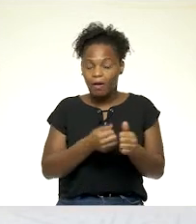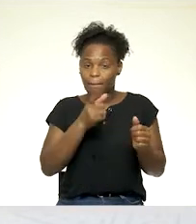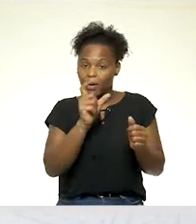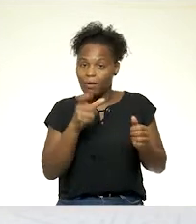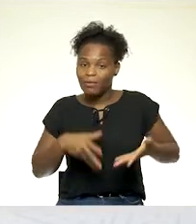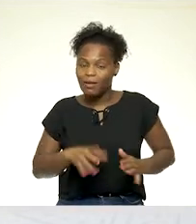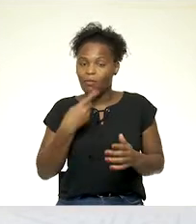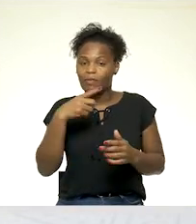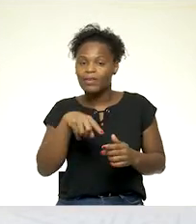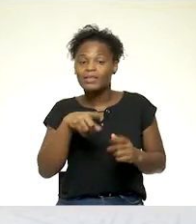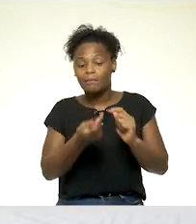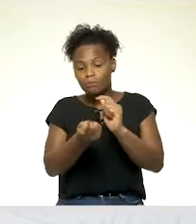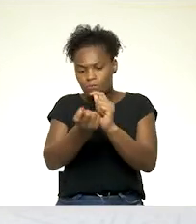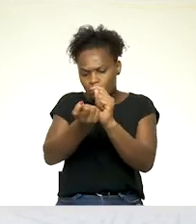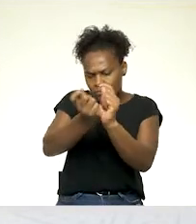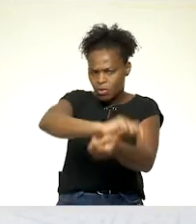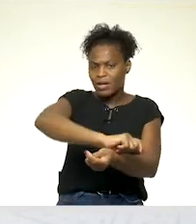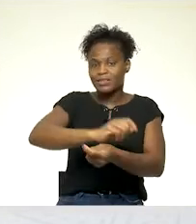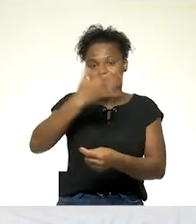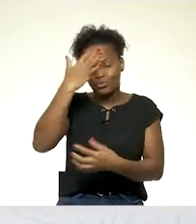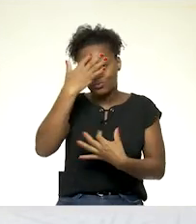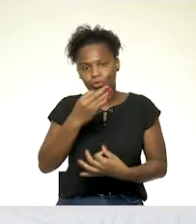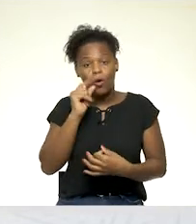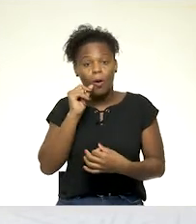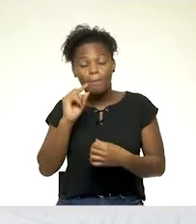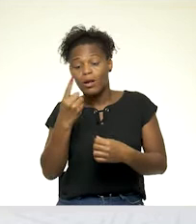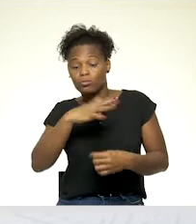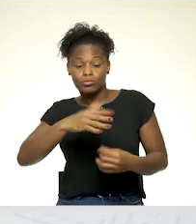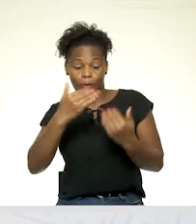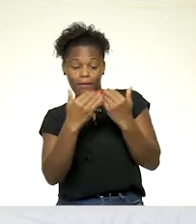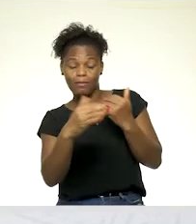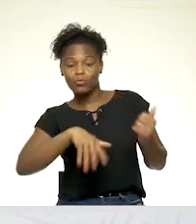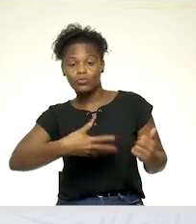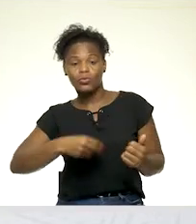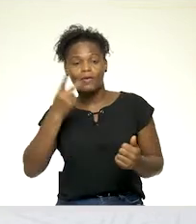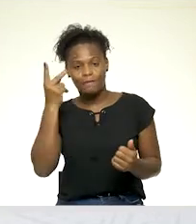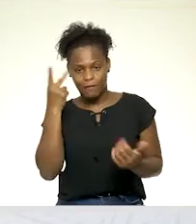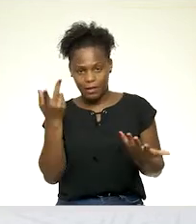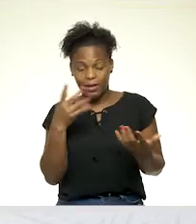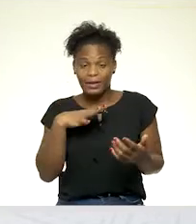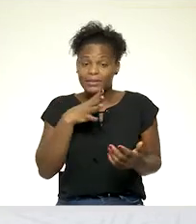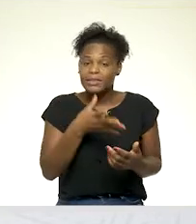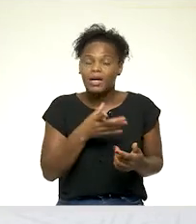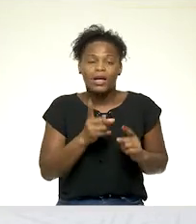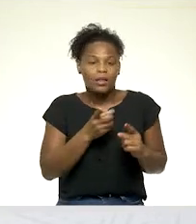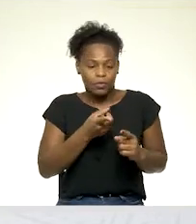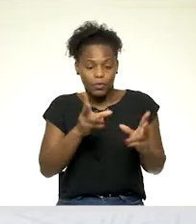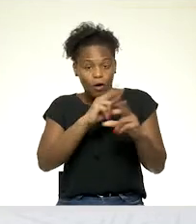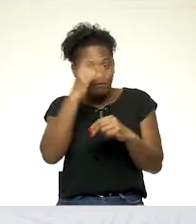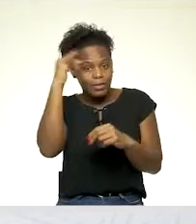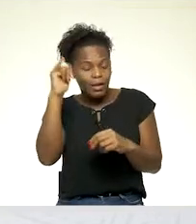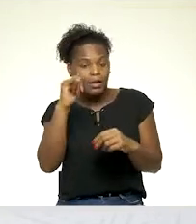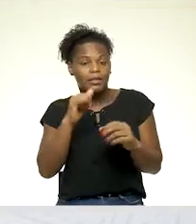Renascimento, houve uma mudança radical da atitude do homem perante o mundo e a vida, ou seja, novo ideal